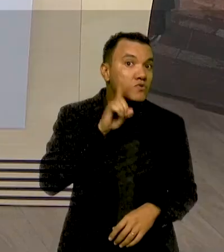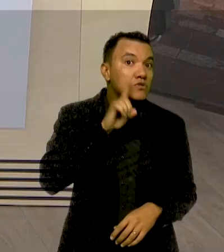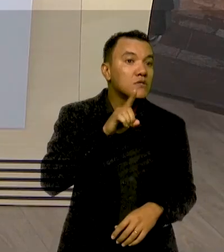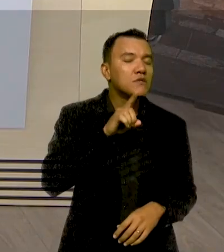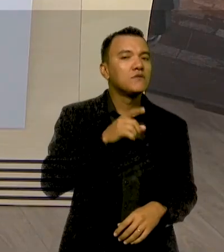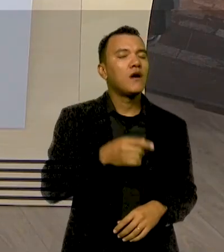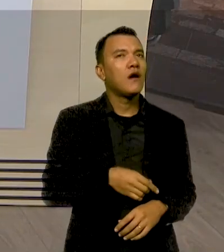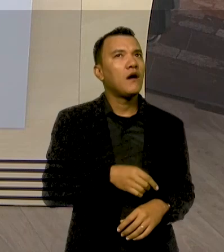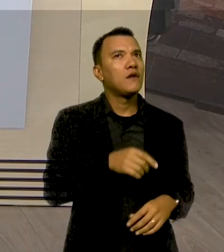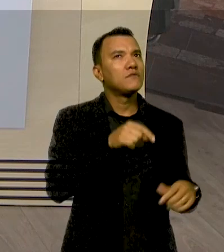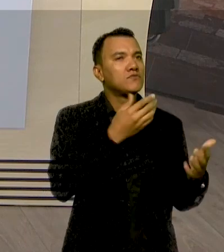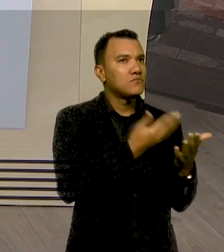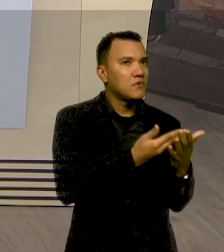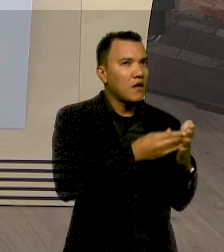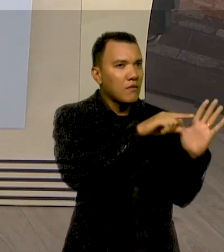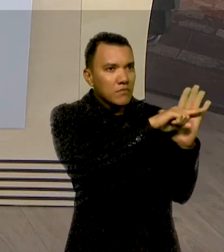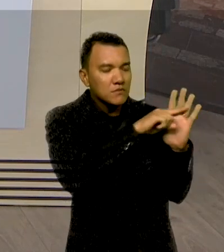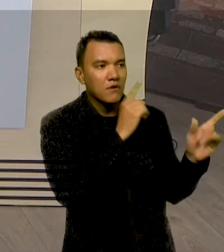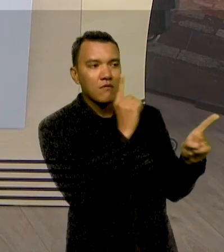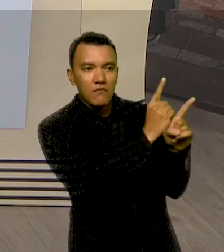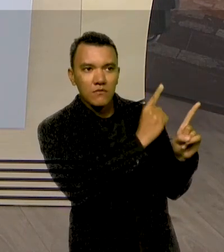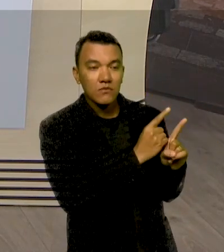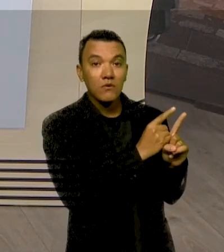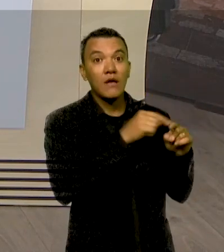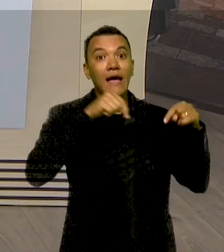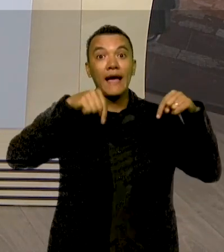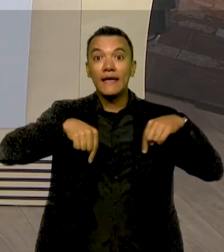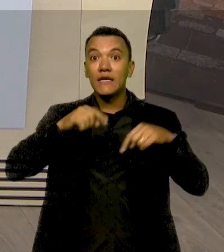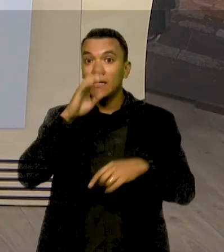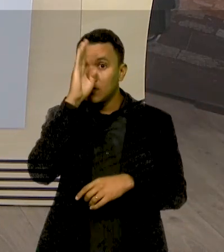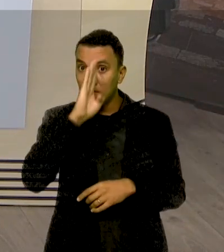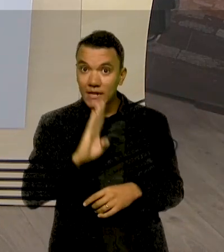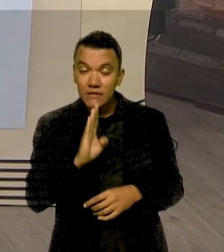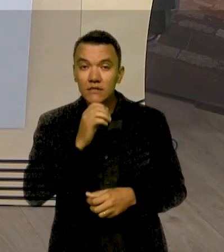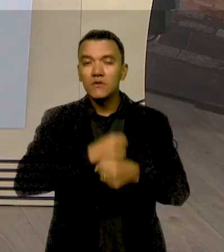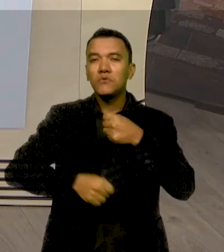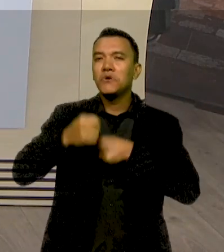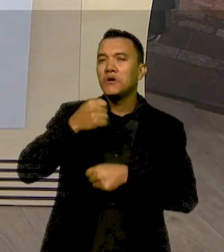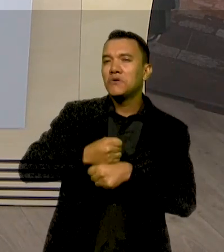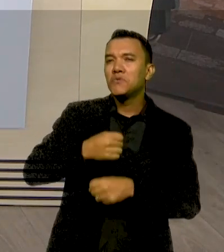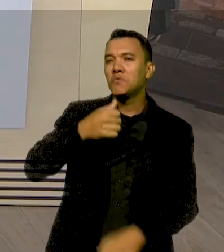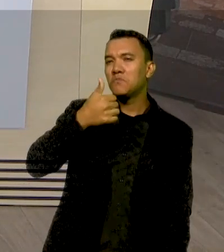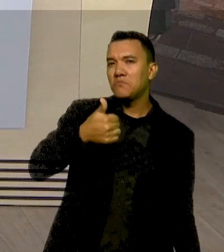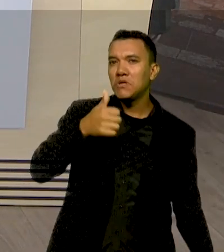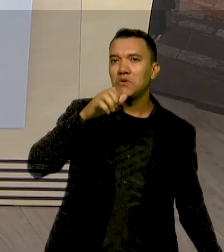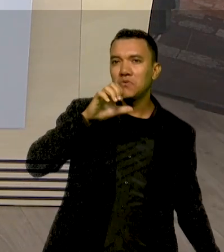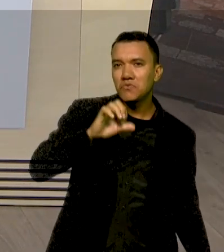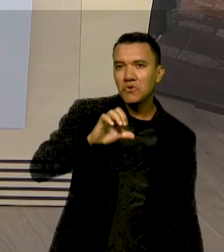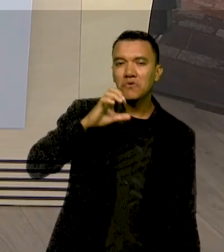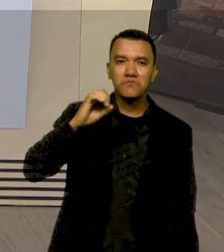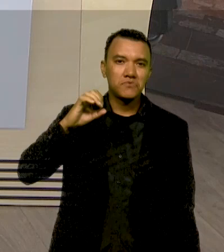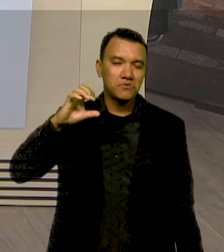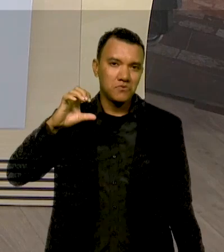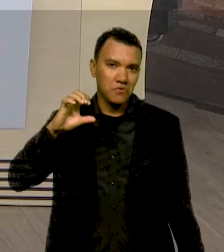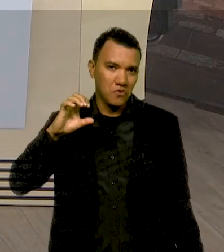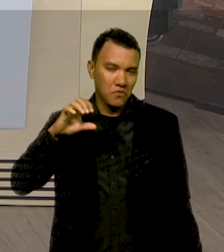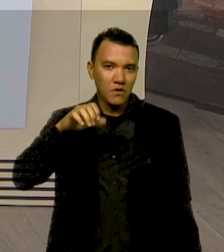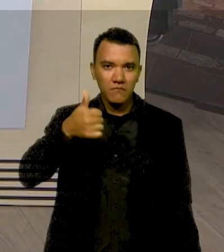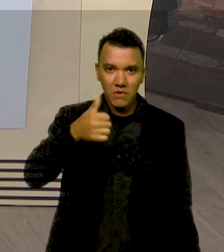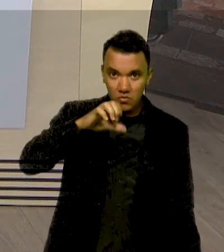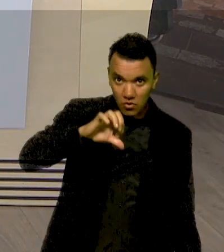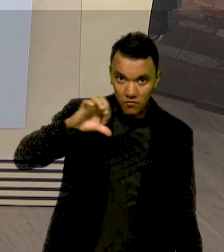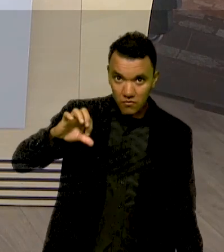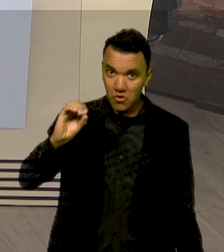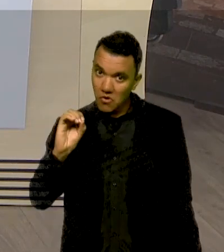Brasil mais na década bem recente, né, década de 90, nós vamos ter a